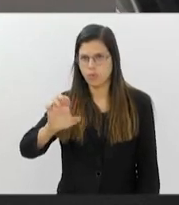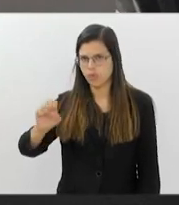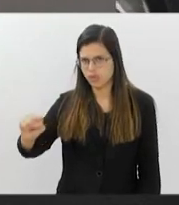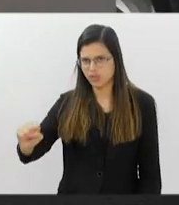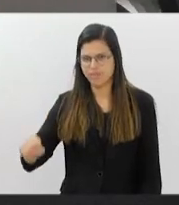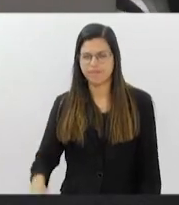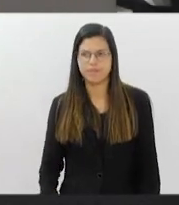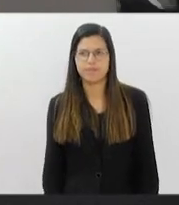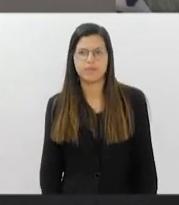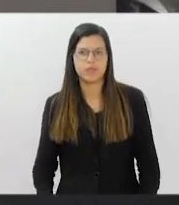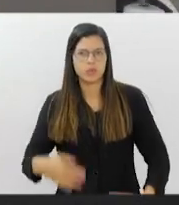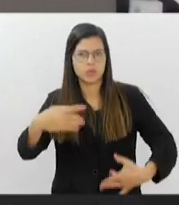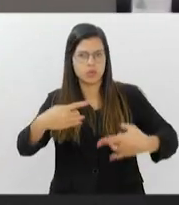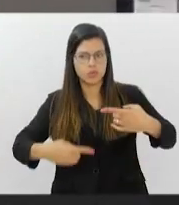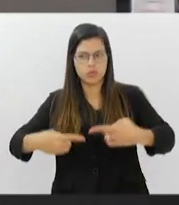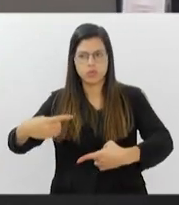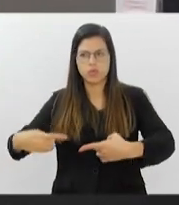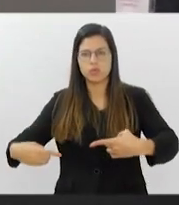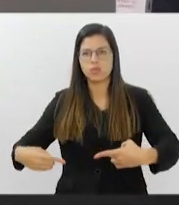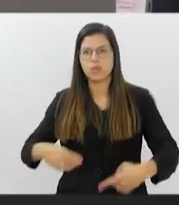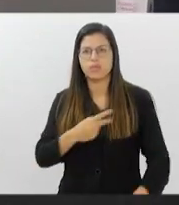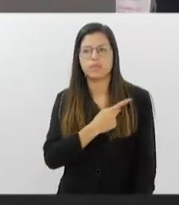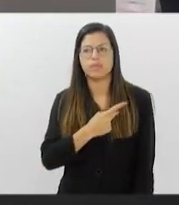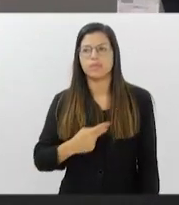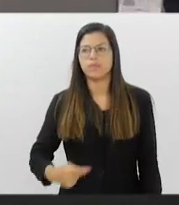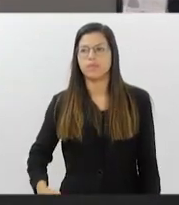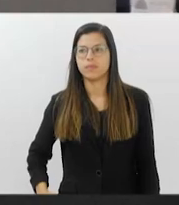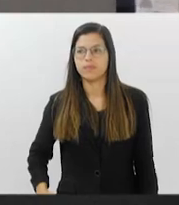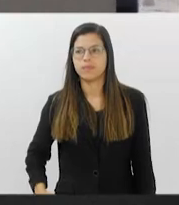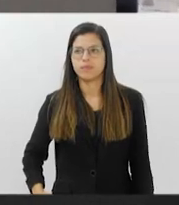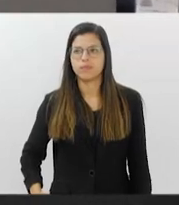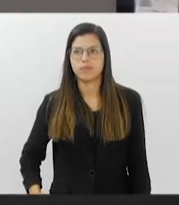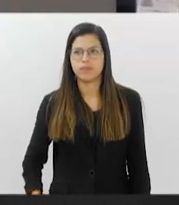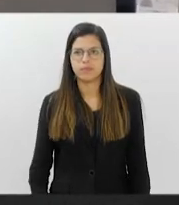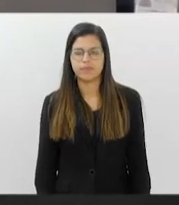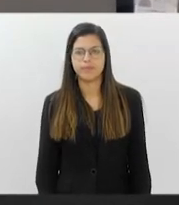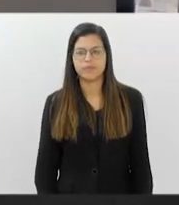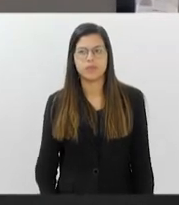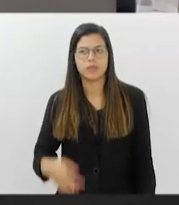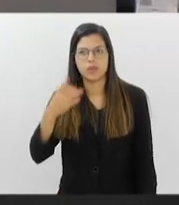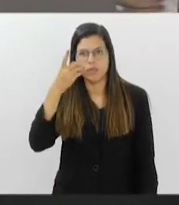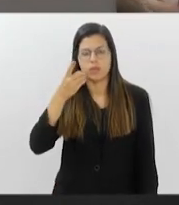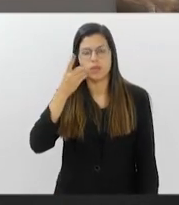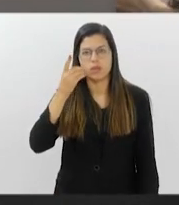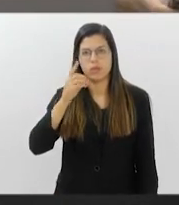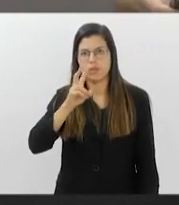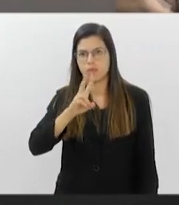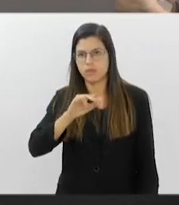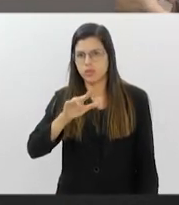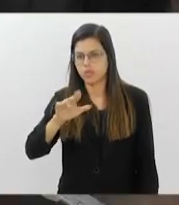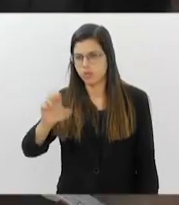Em discussão. Senhor presidente. Pois não. Deputado Vinícius Cozzolino.